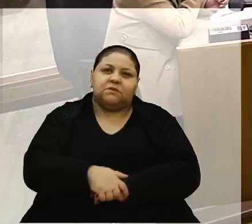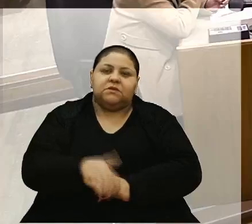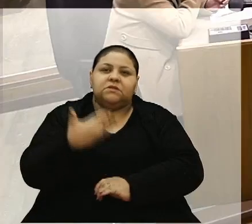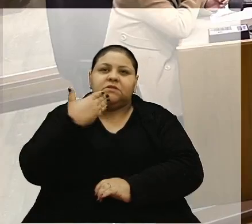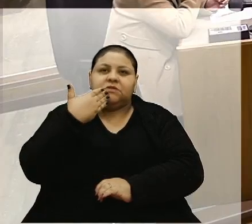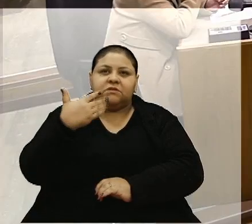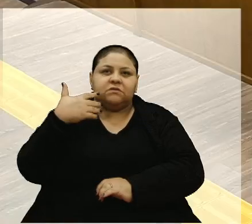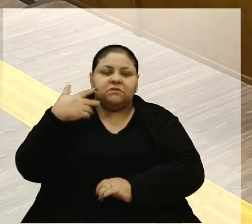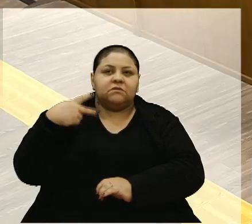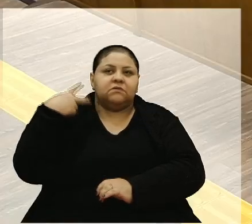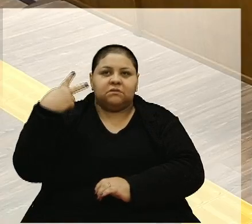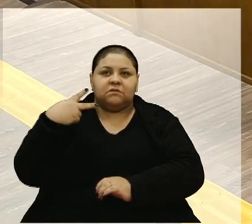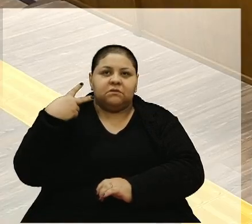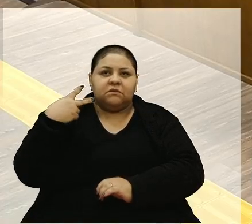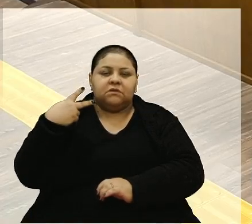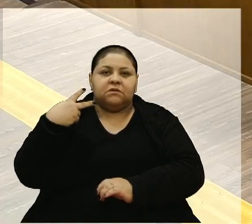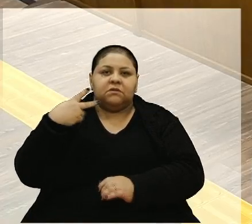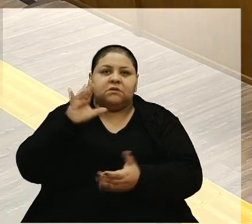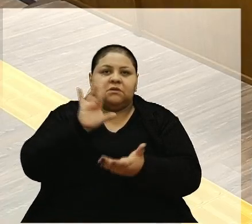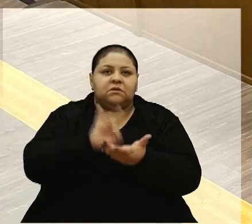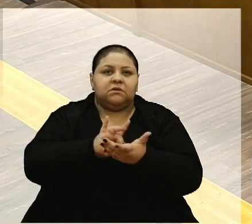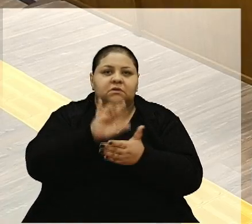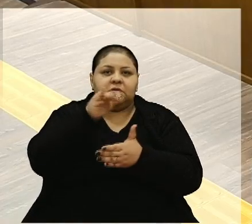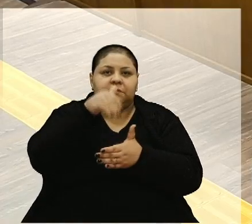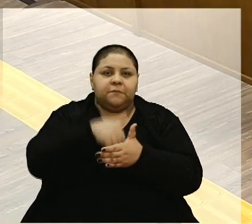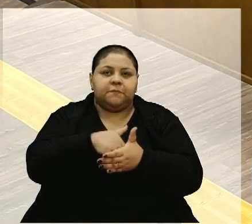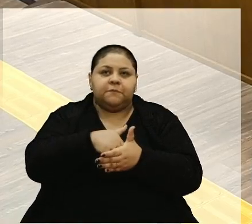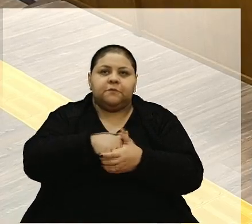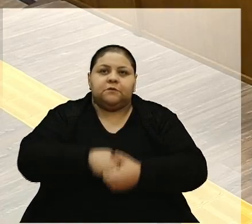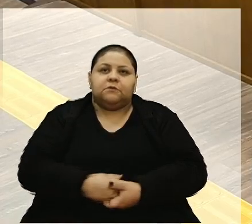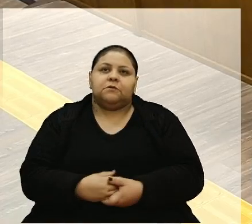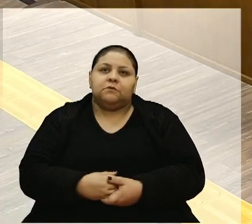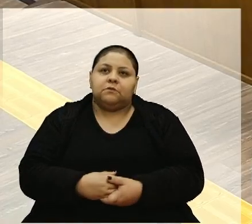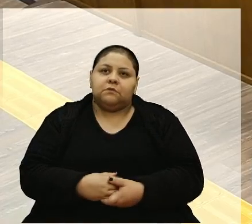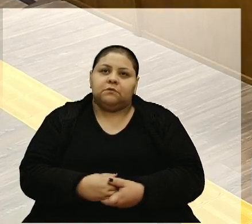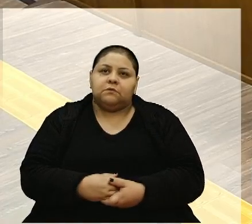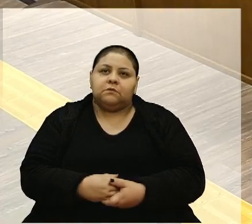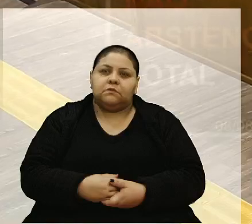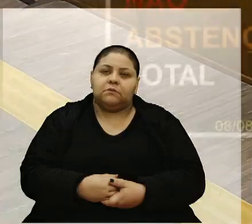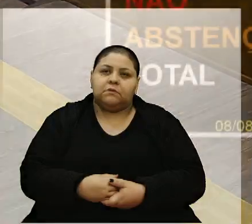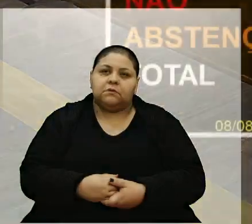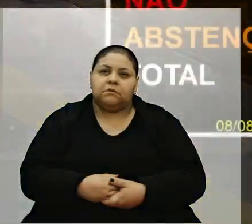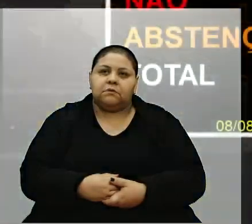solicito às vereadoras e vereadores que registrem os seus votos